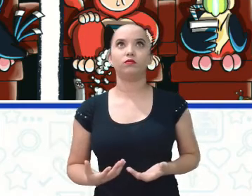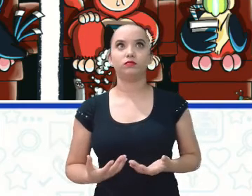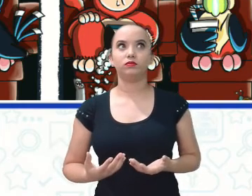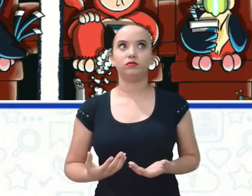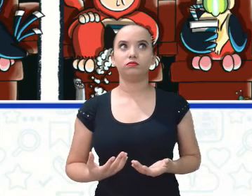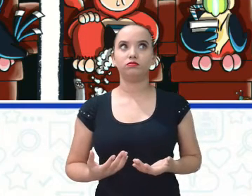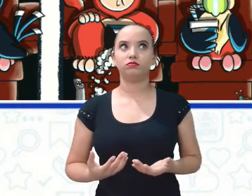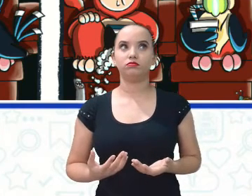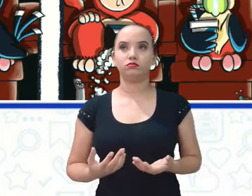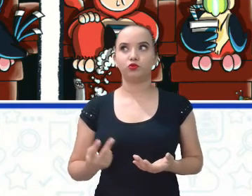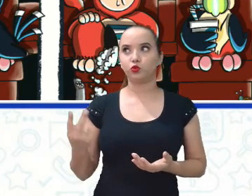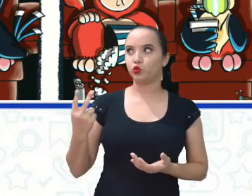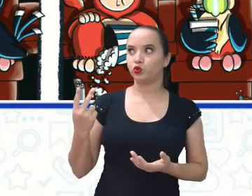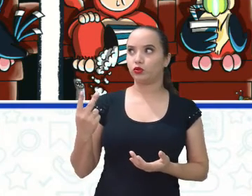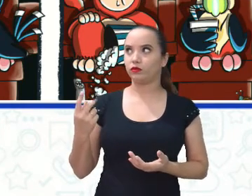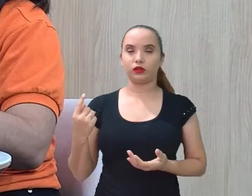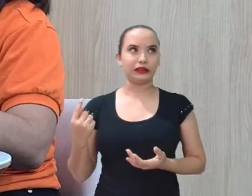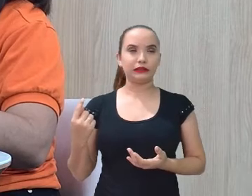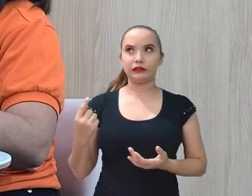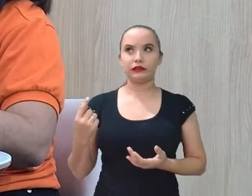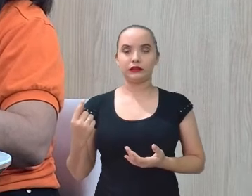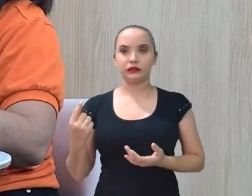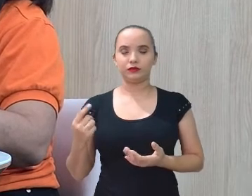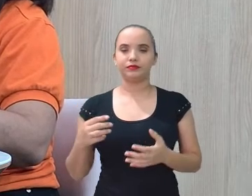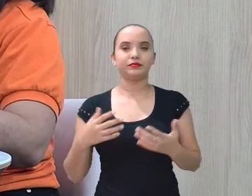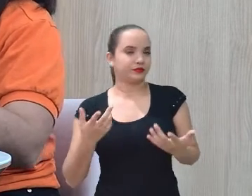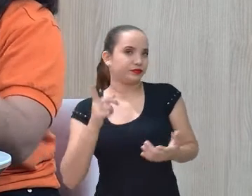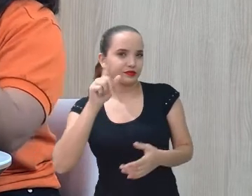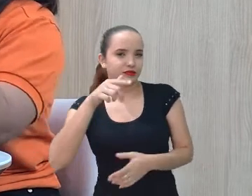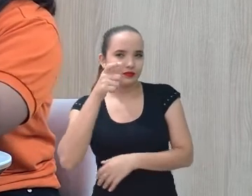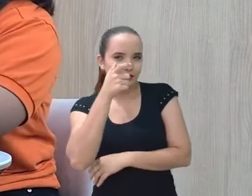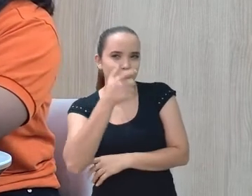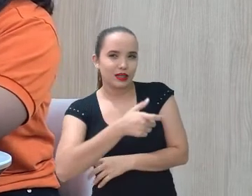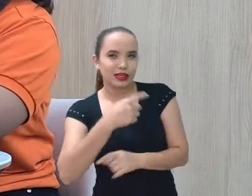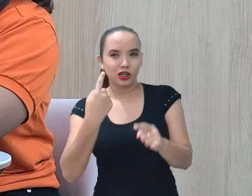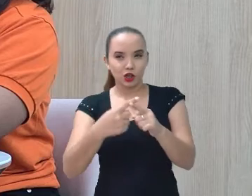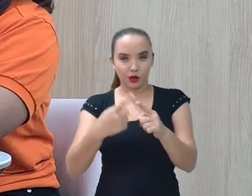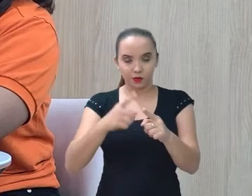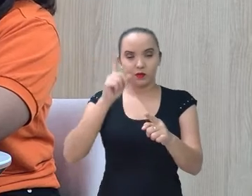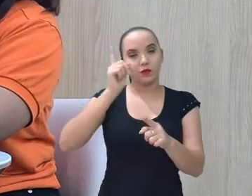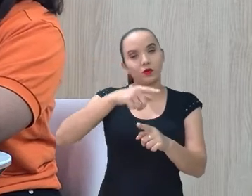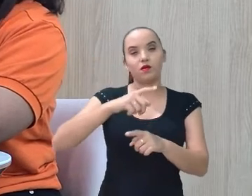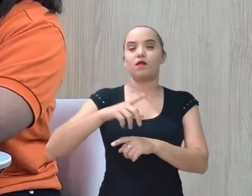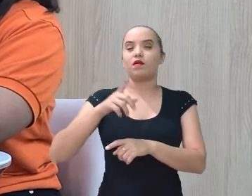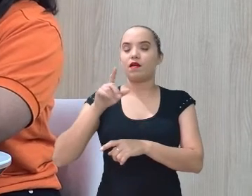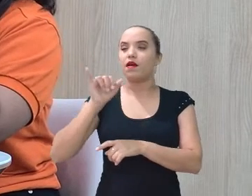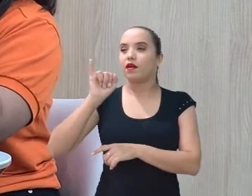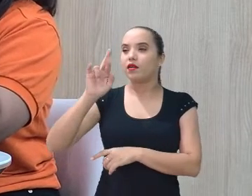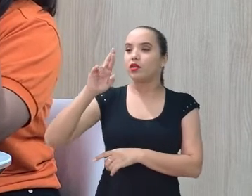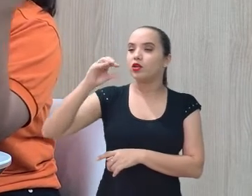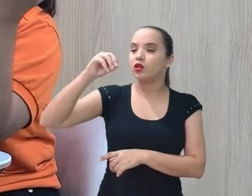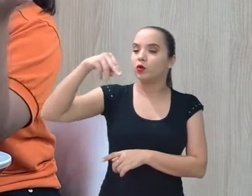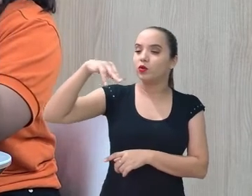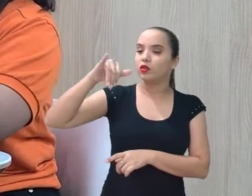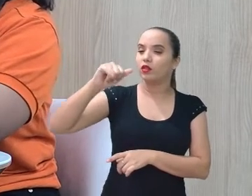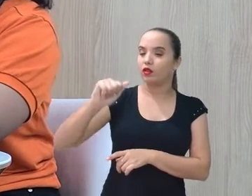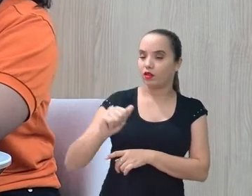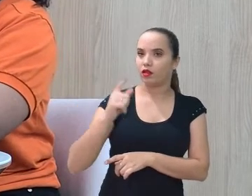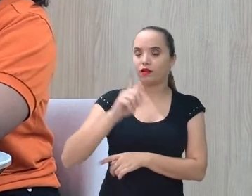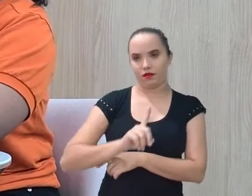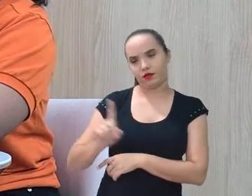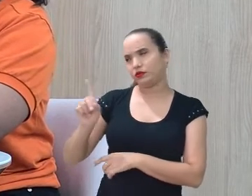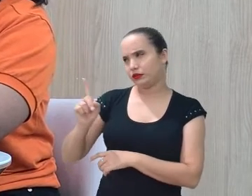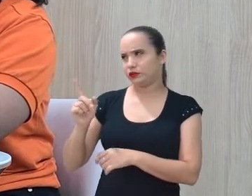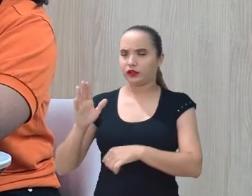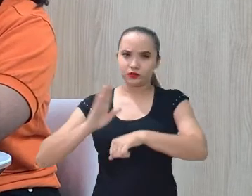É muito interessante, né, professora? Porque é um recurso de ironia, né? Sim, Porque quando a gente sim. assiste um filme, a gente realmente, e quando é de super-herói assim,